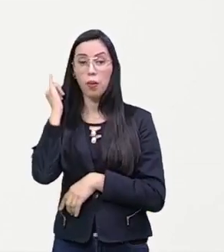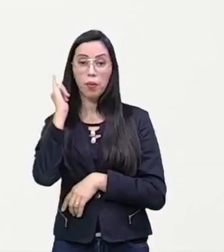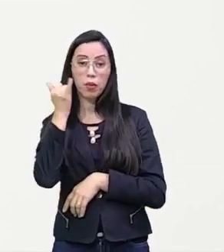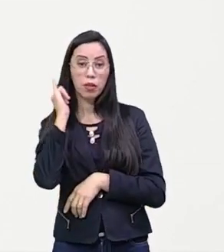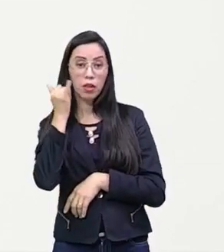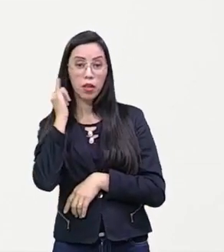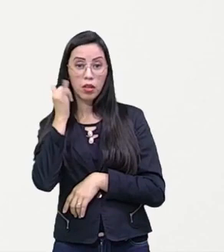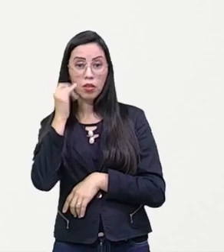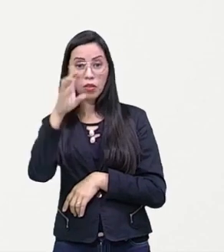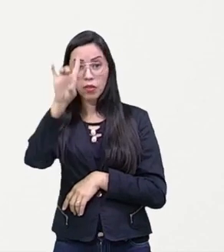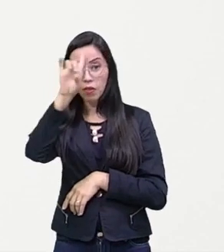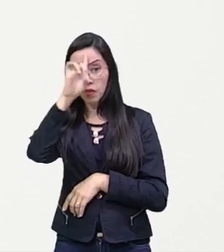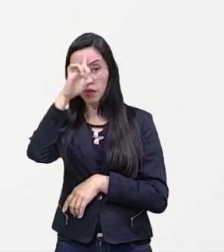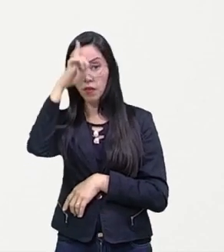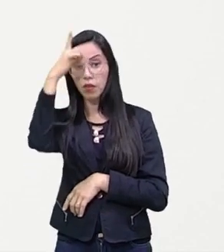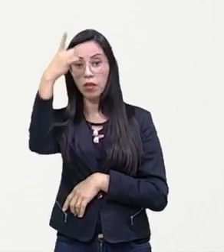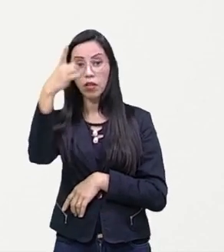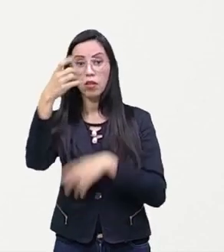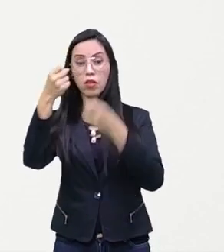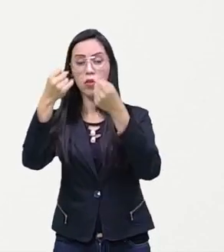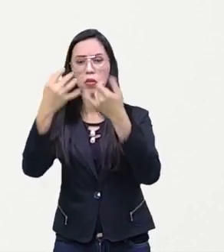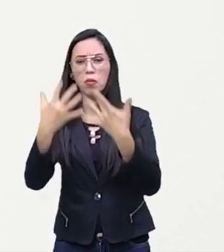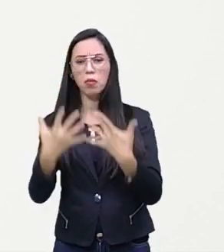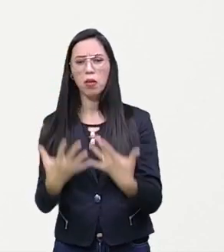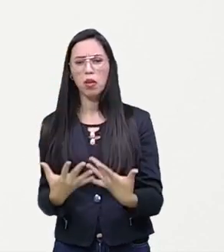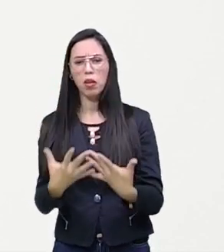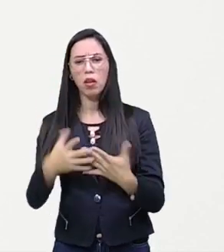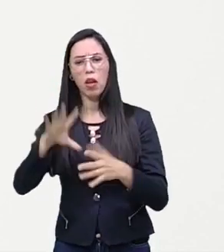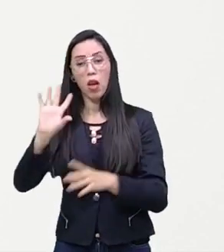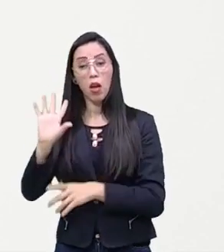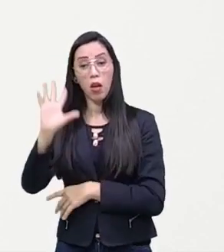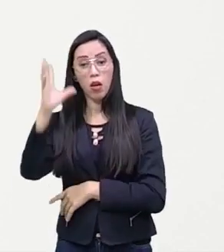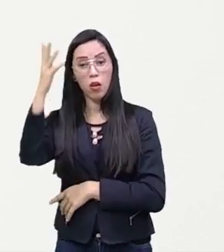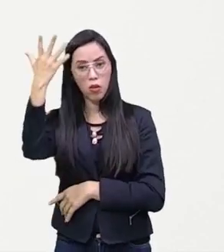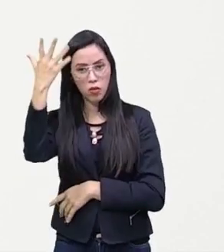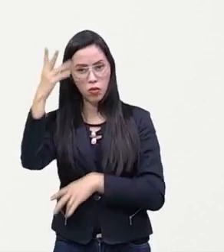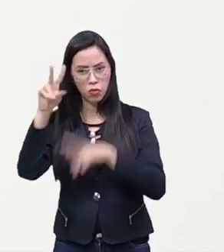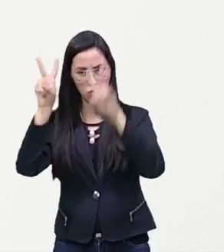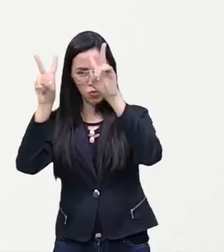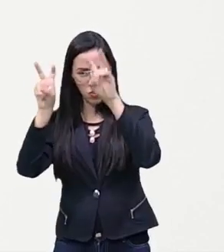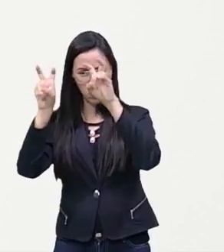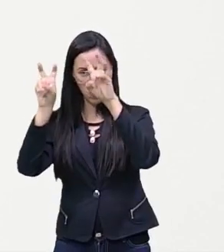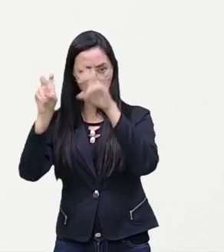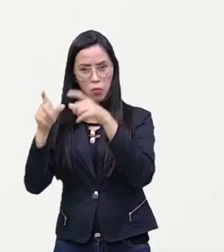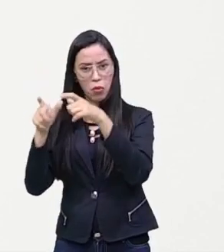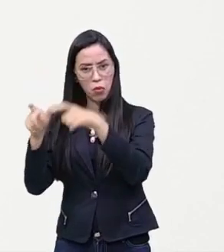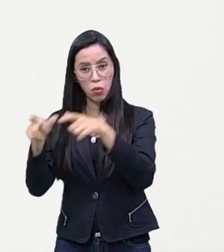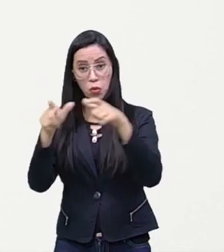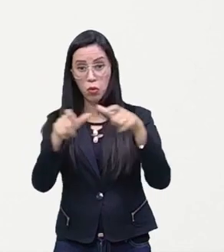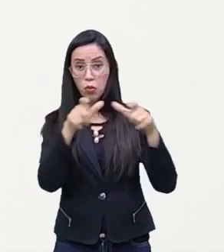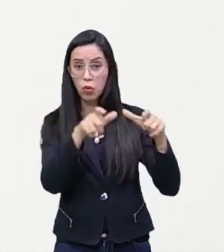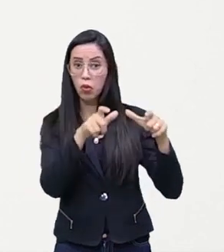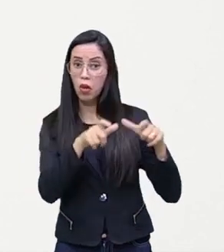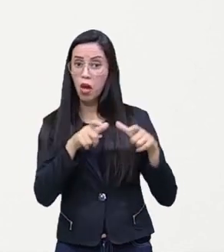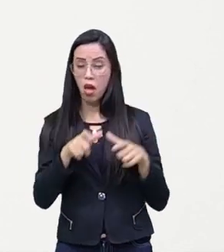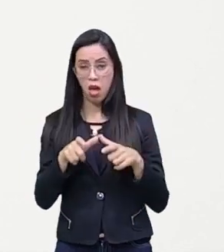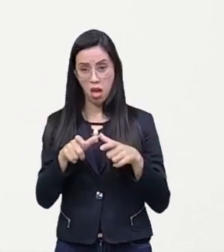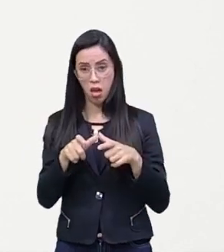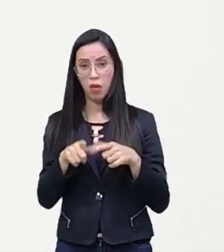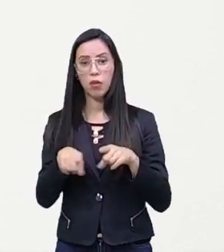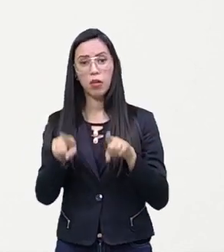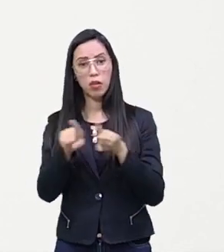narrativa fictícia que explica acontecimentos dos lugares, geralmente